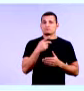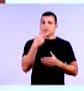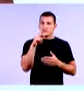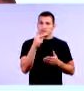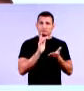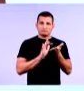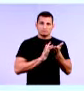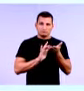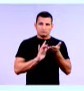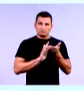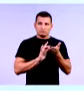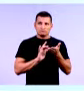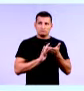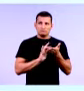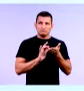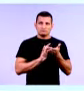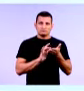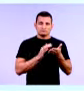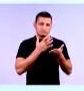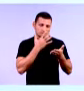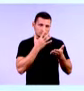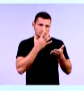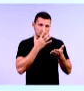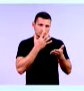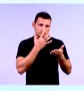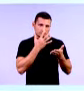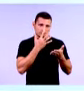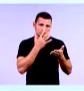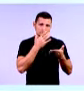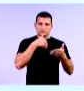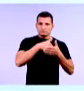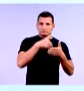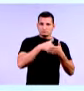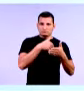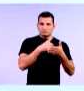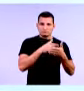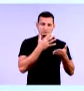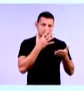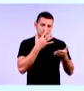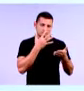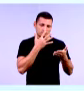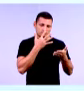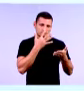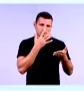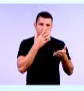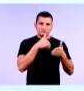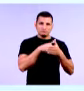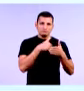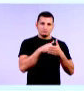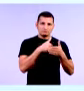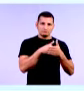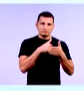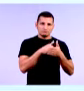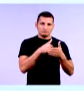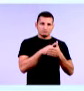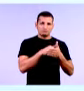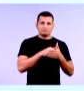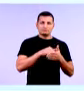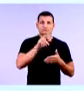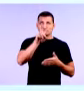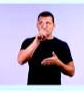smartphone assistindo um jogo ao vivo, certo? Um jogo ao vivo, então esse jogo, no